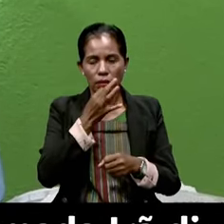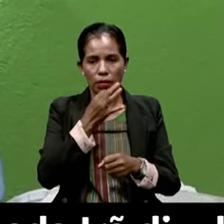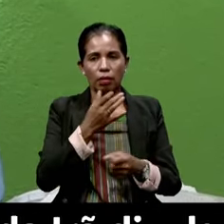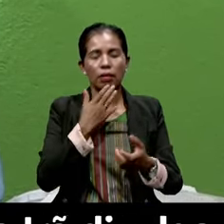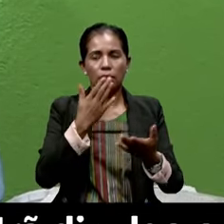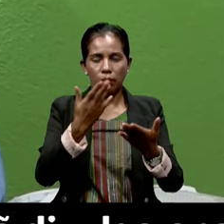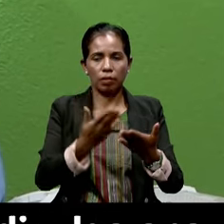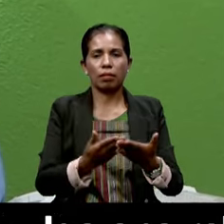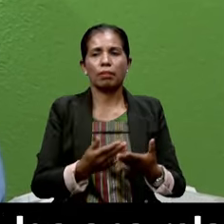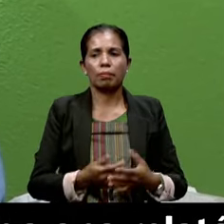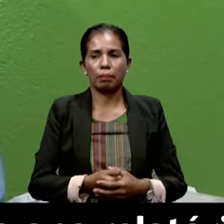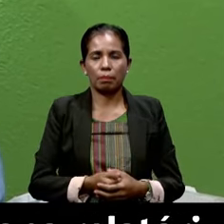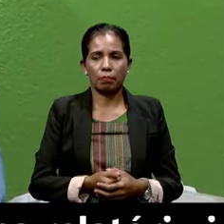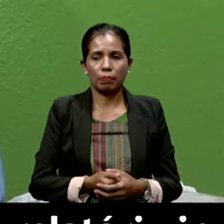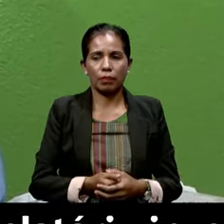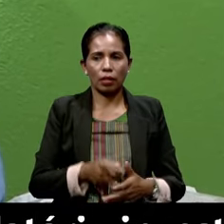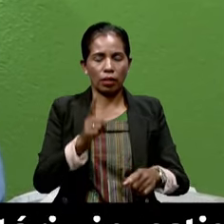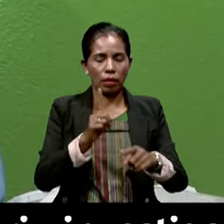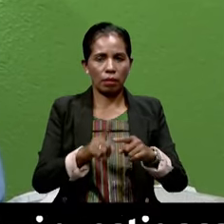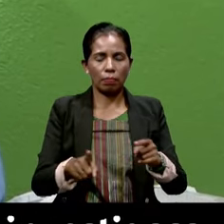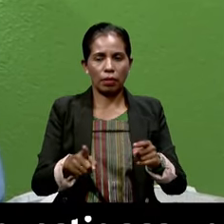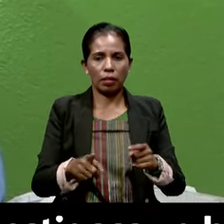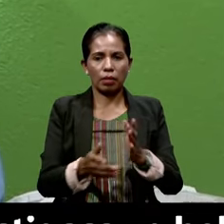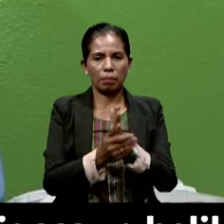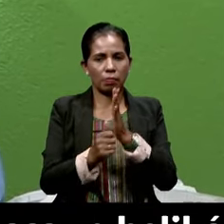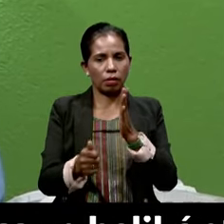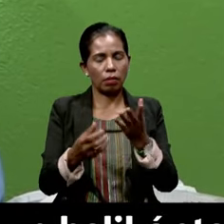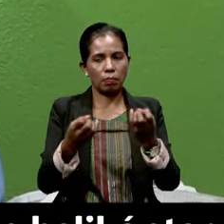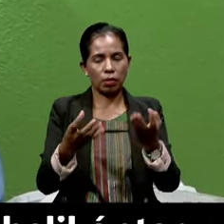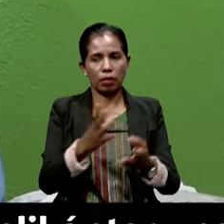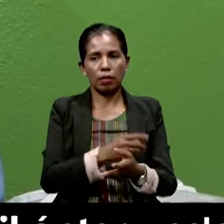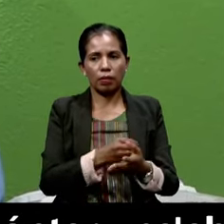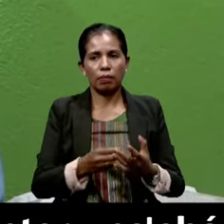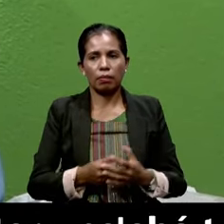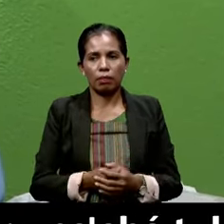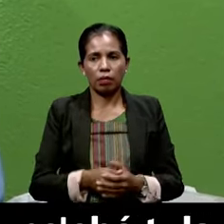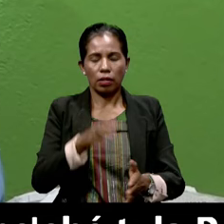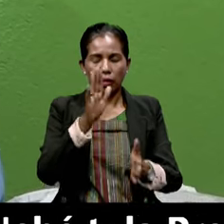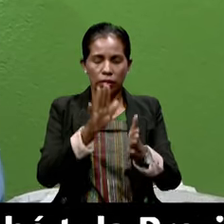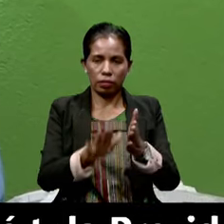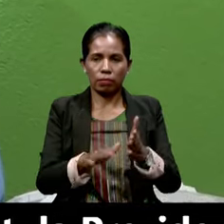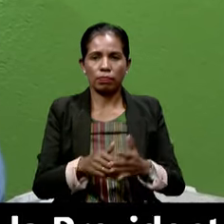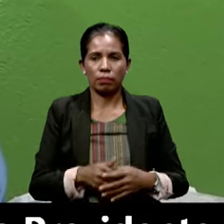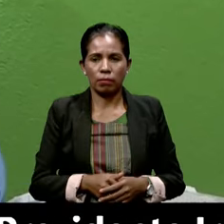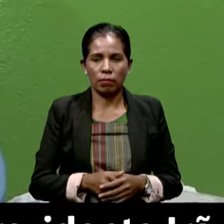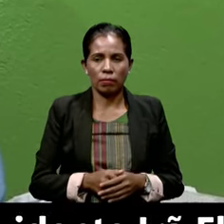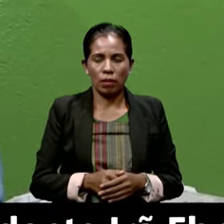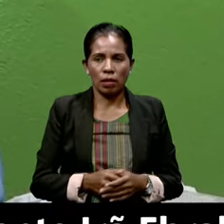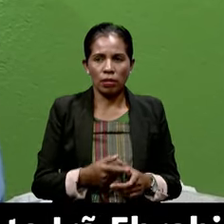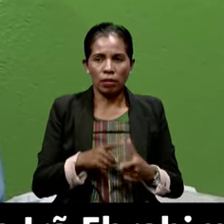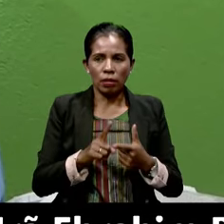nebe, lavele bokur, lavele grasa ne, reduce dan ne, i